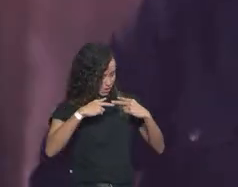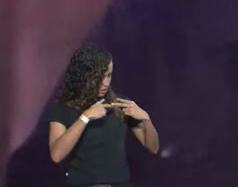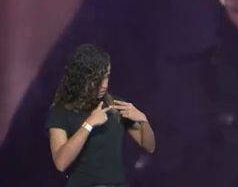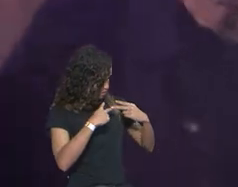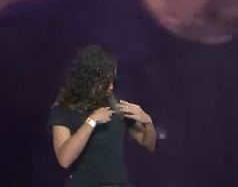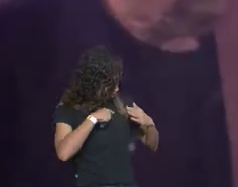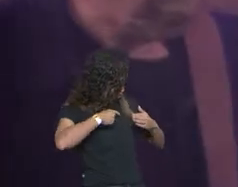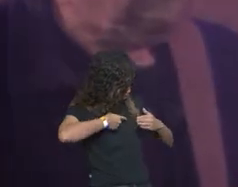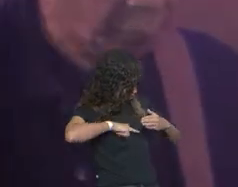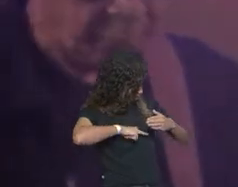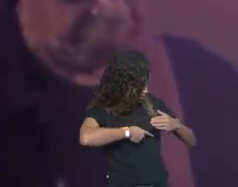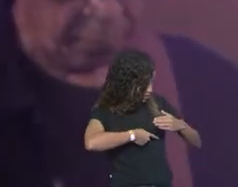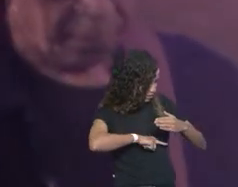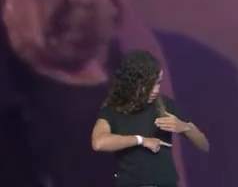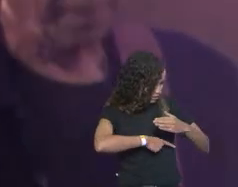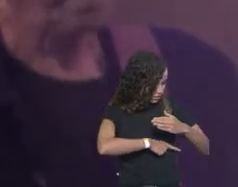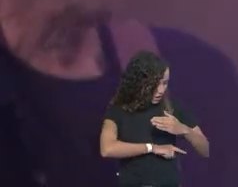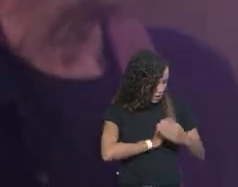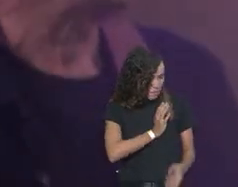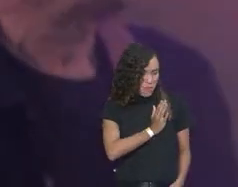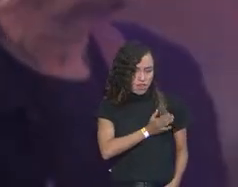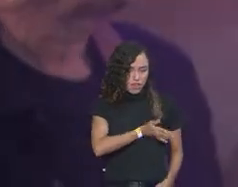sonda-me quebranta-me